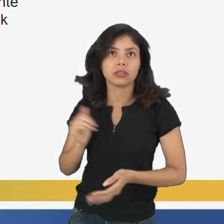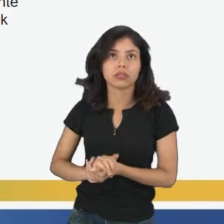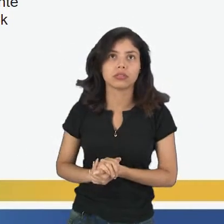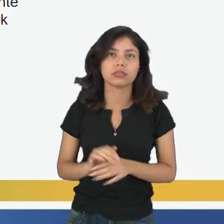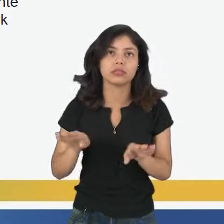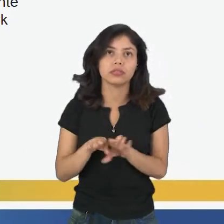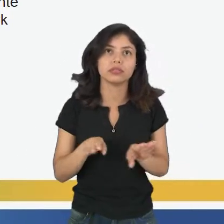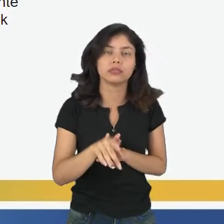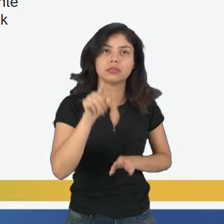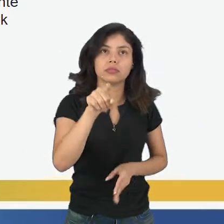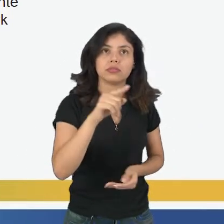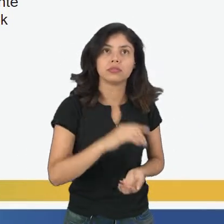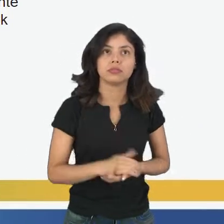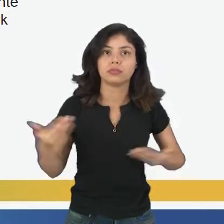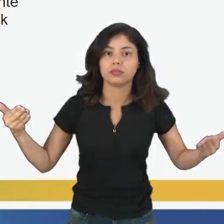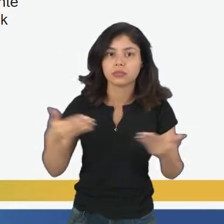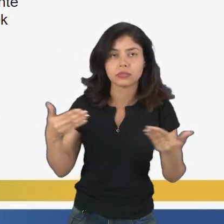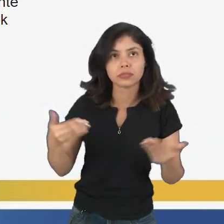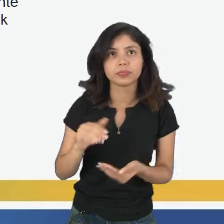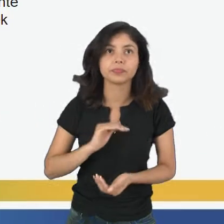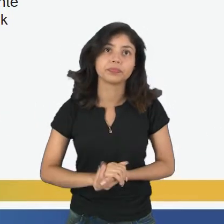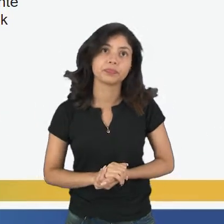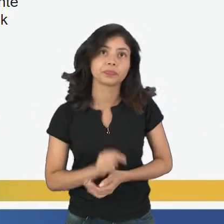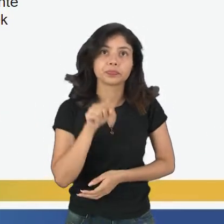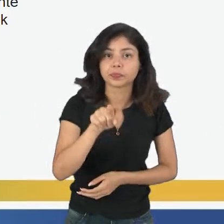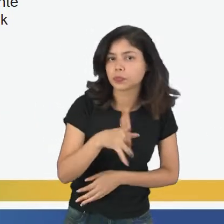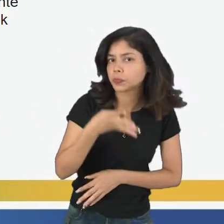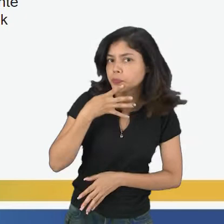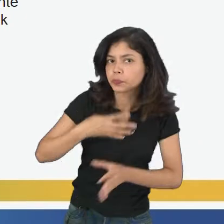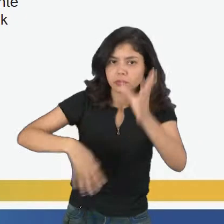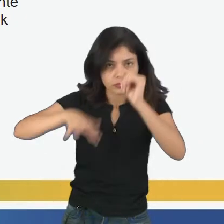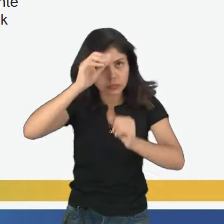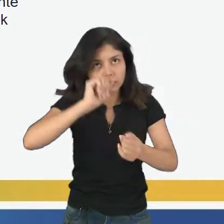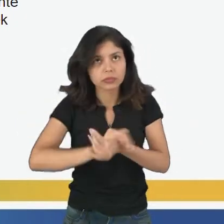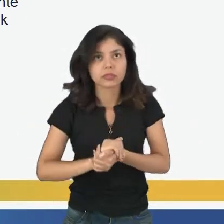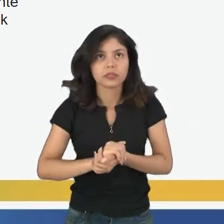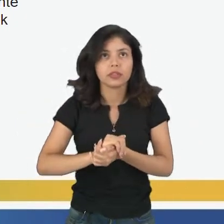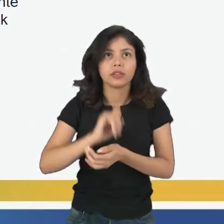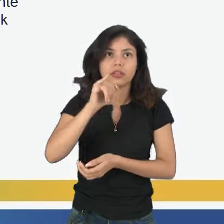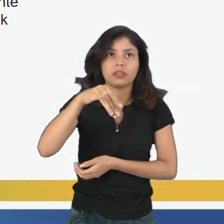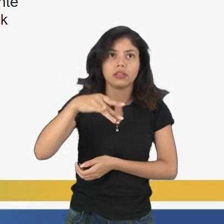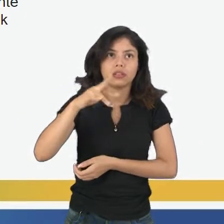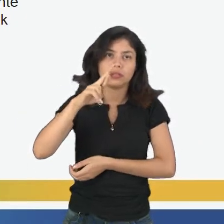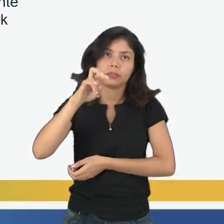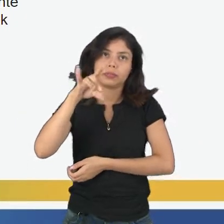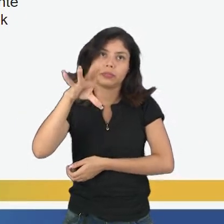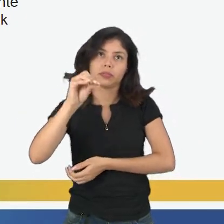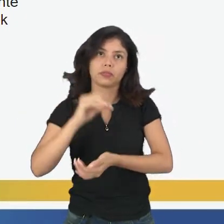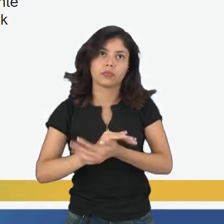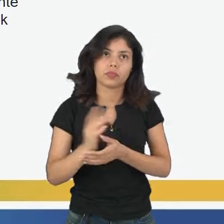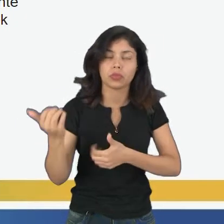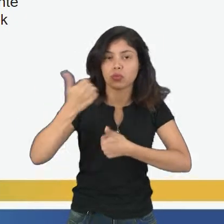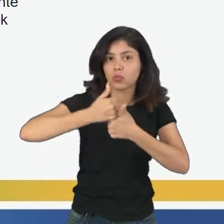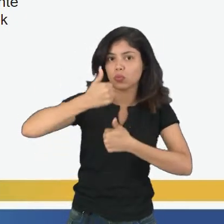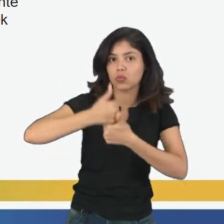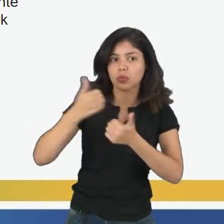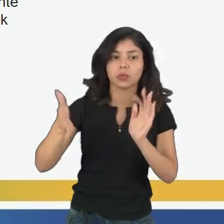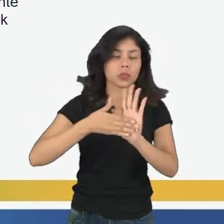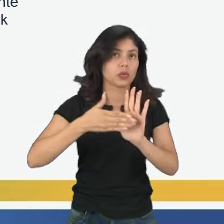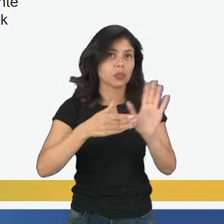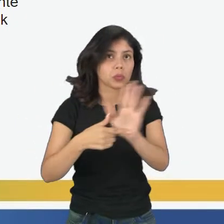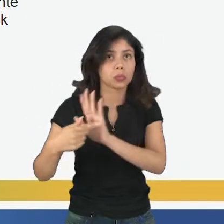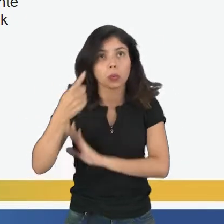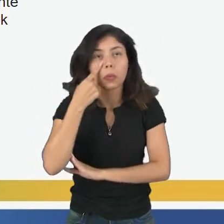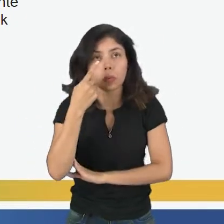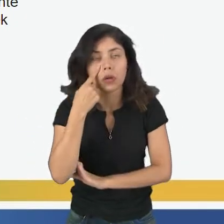é validado até os dias de hoje. Seria esse conhecimento empírico que você pode ir no lugar, comprovar,